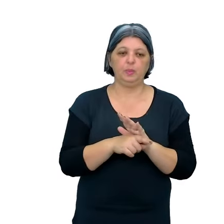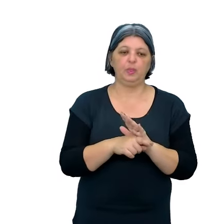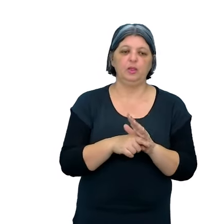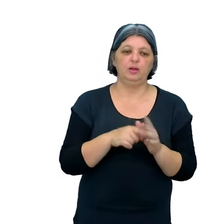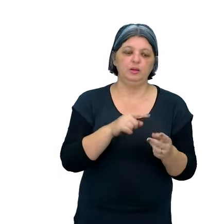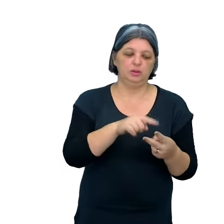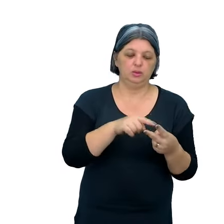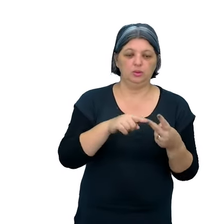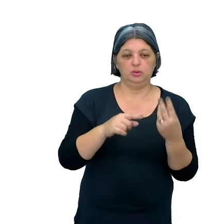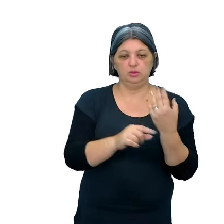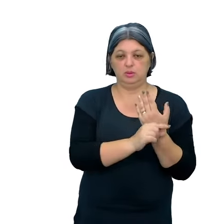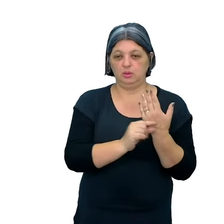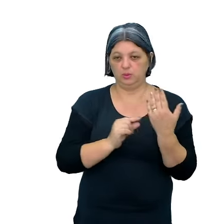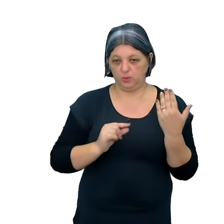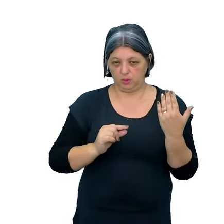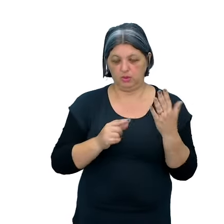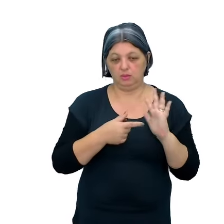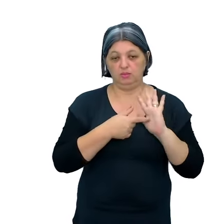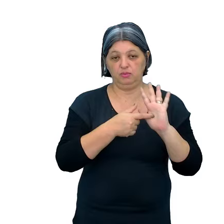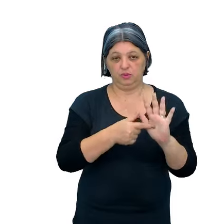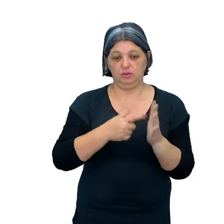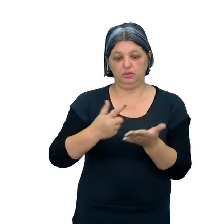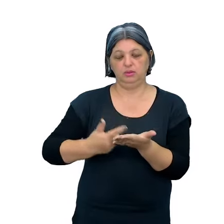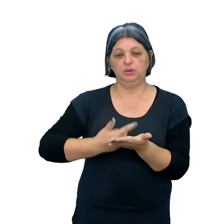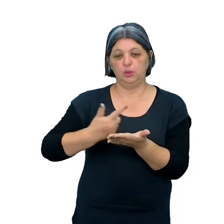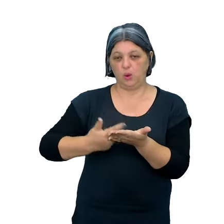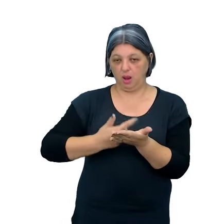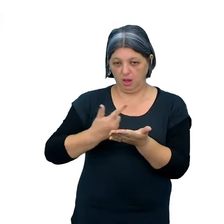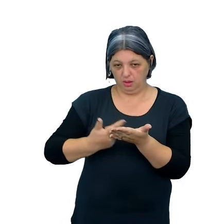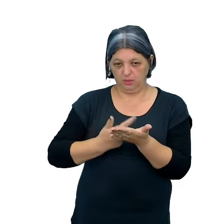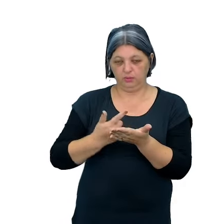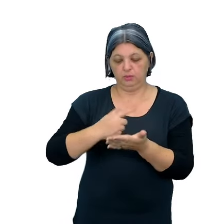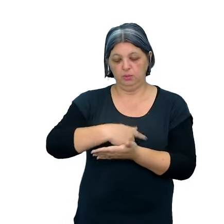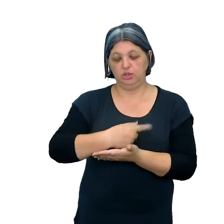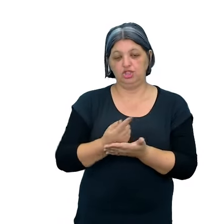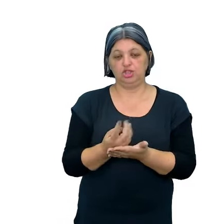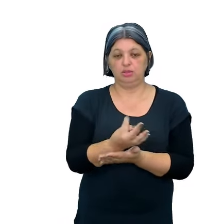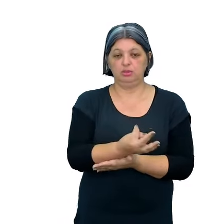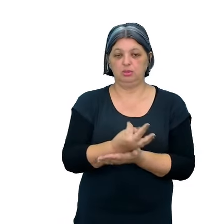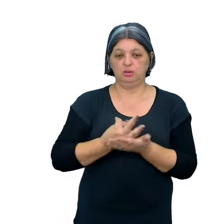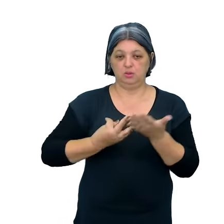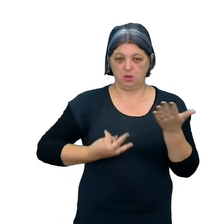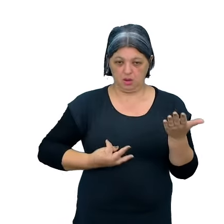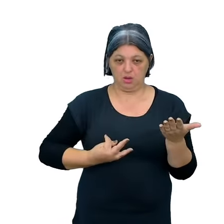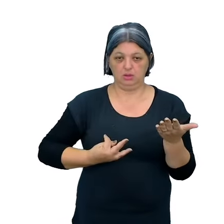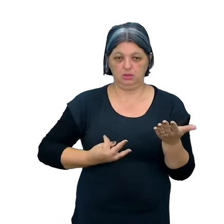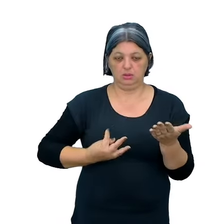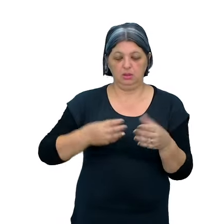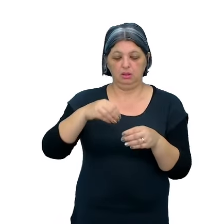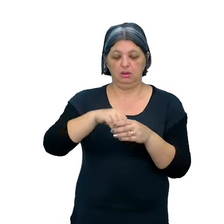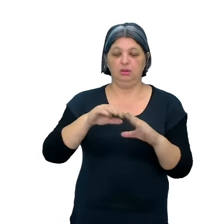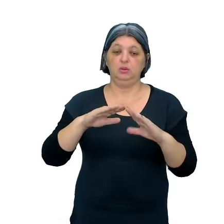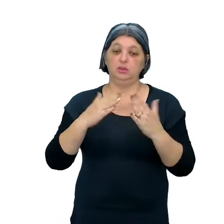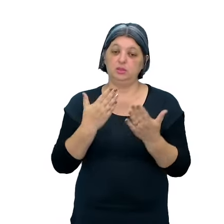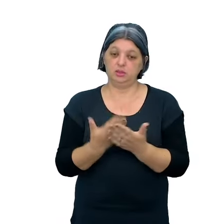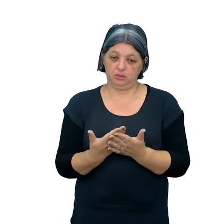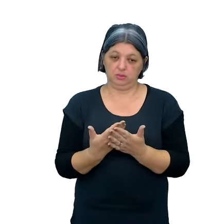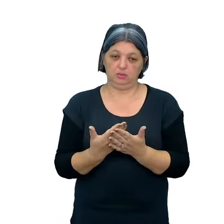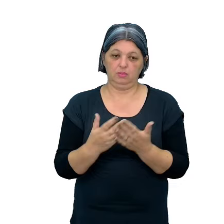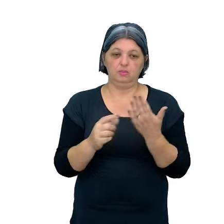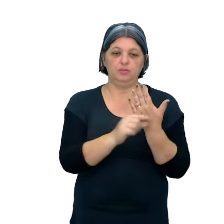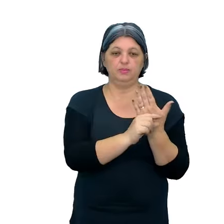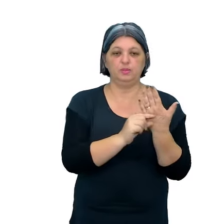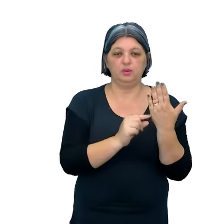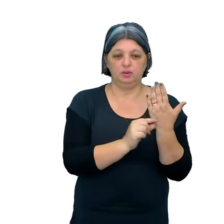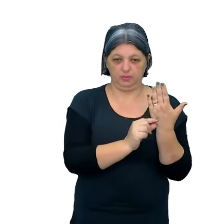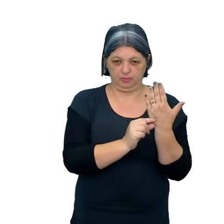quando elas fazem a apresentação do livro Gêneros Textuais Orais e Escritos na Escola, dos autores Schneuli